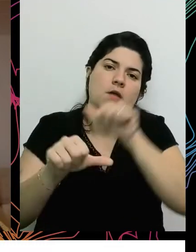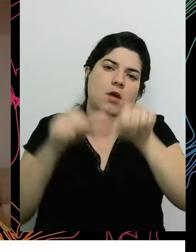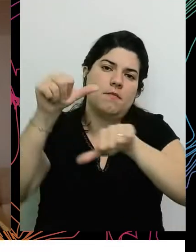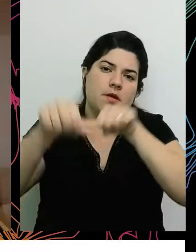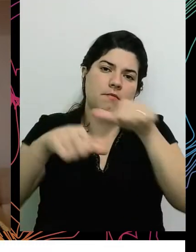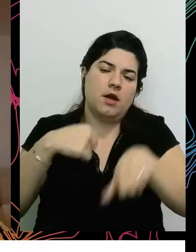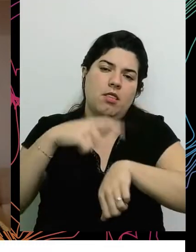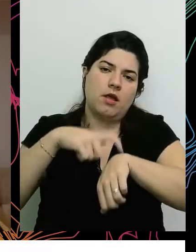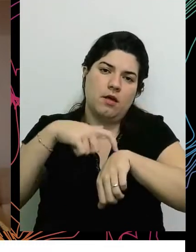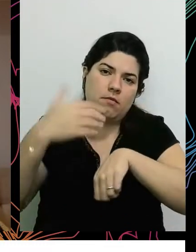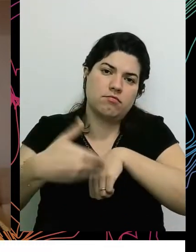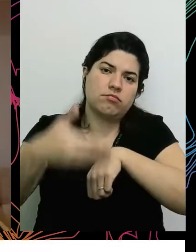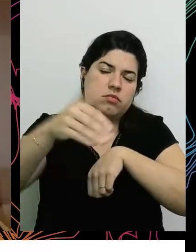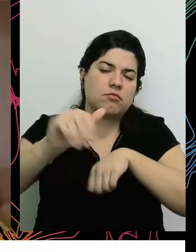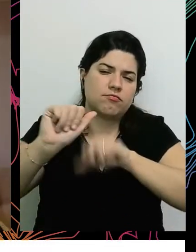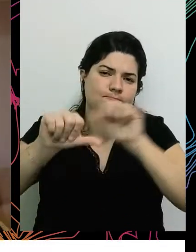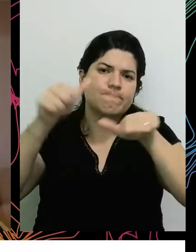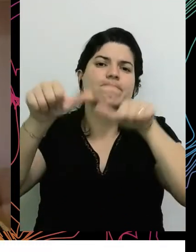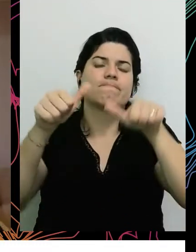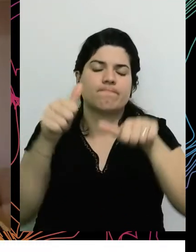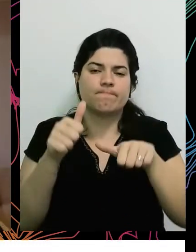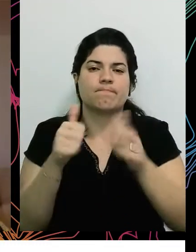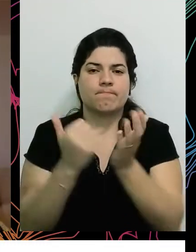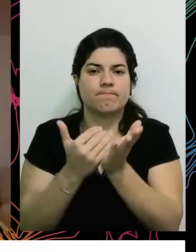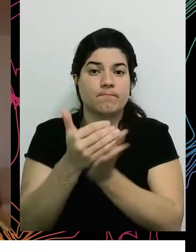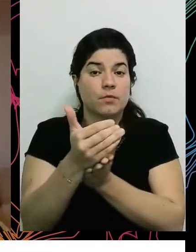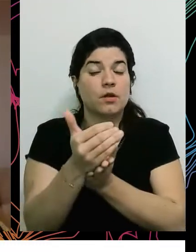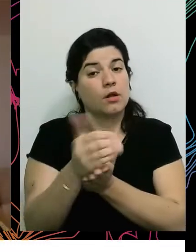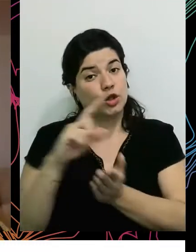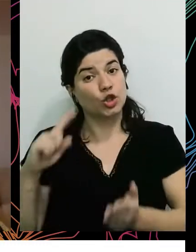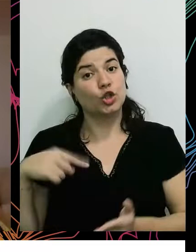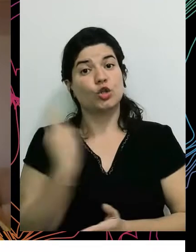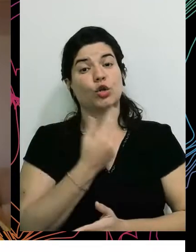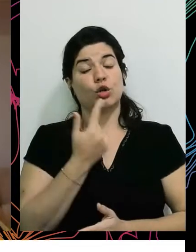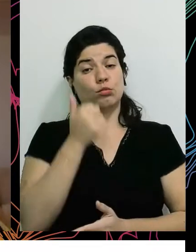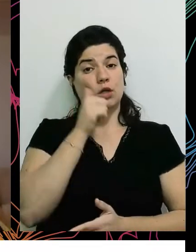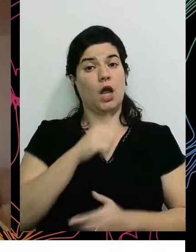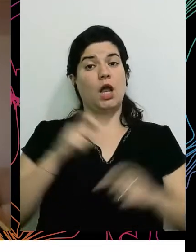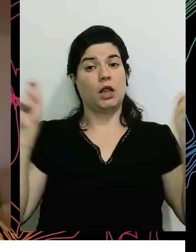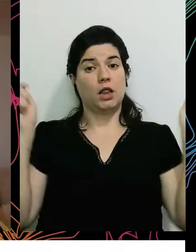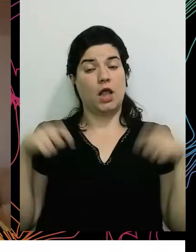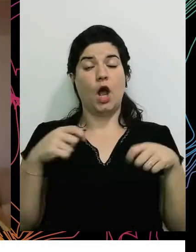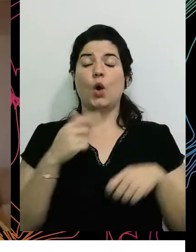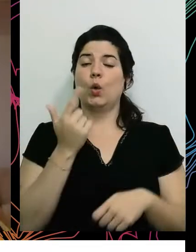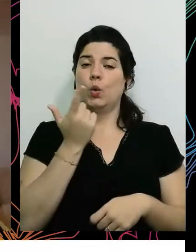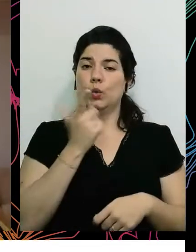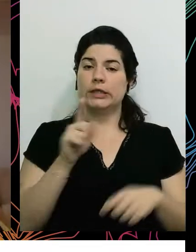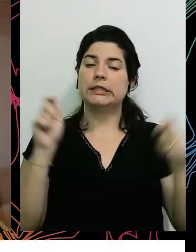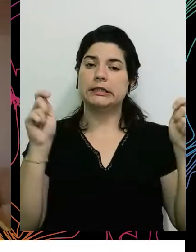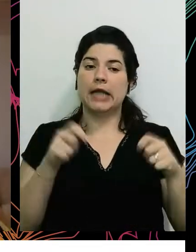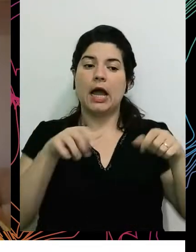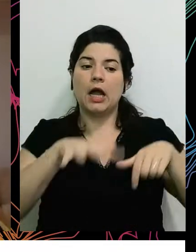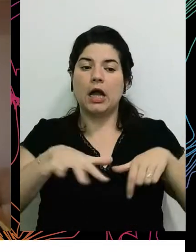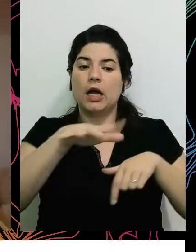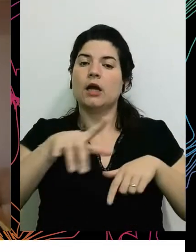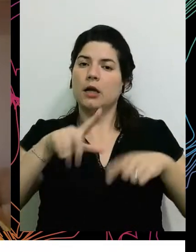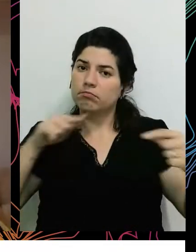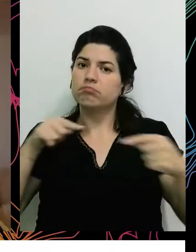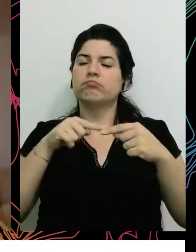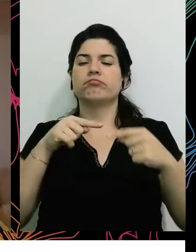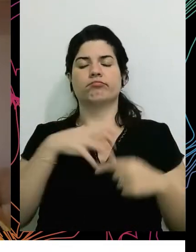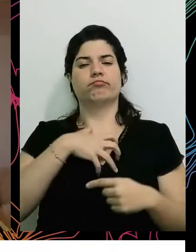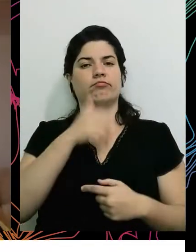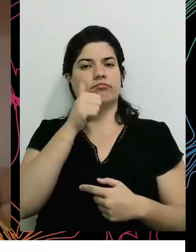foram corrigidos ao longo do tempo, para que a gente tivesse, então, um ambiente offshore apropriado para as mulheres. E